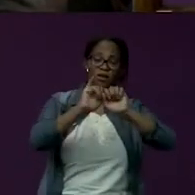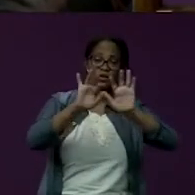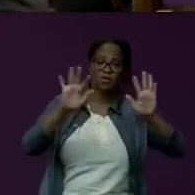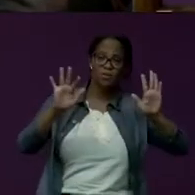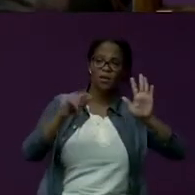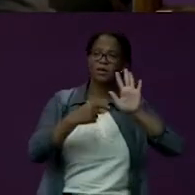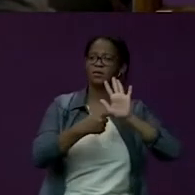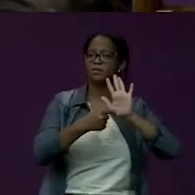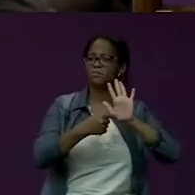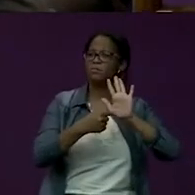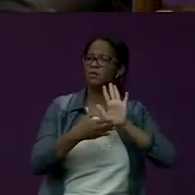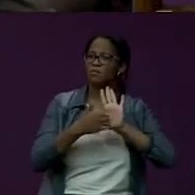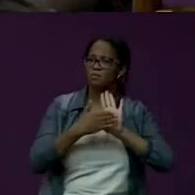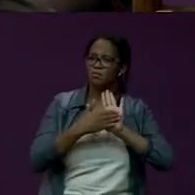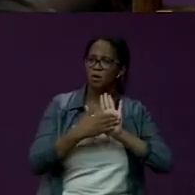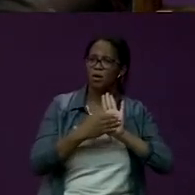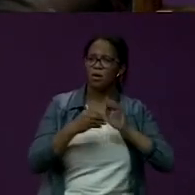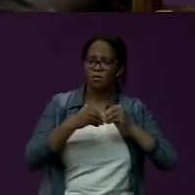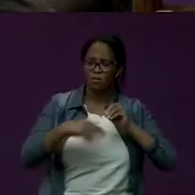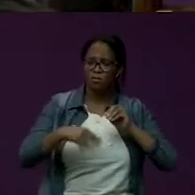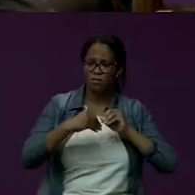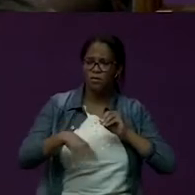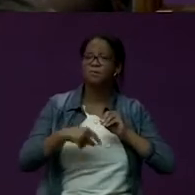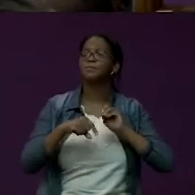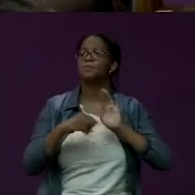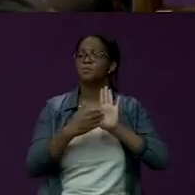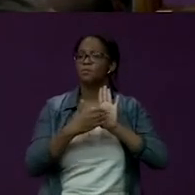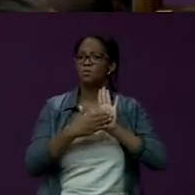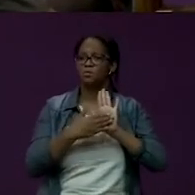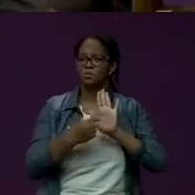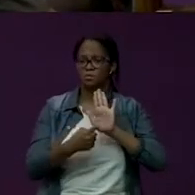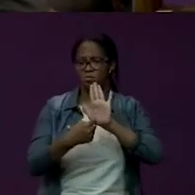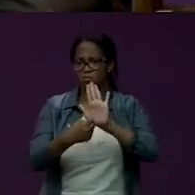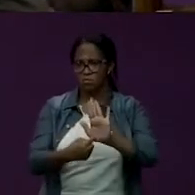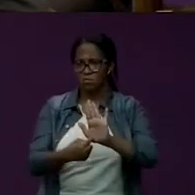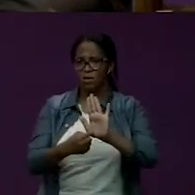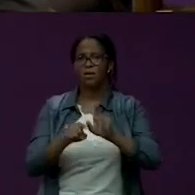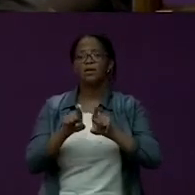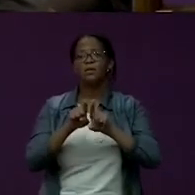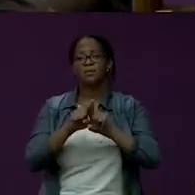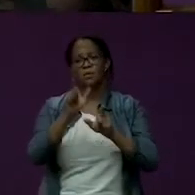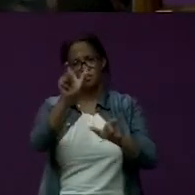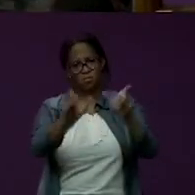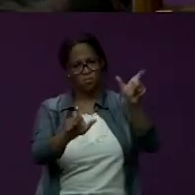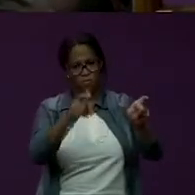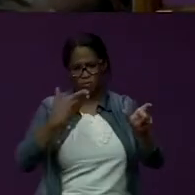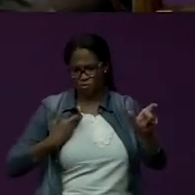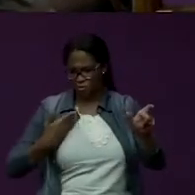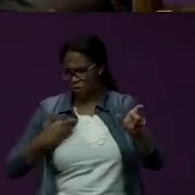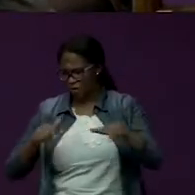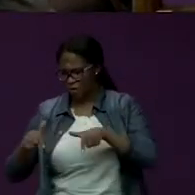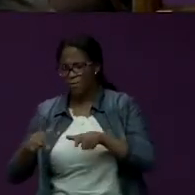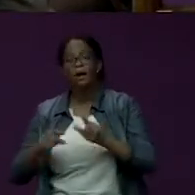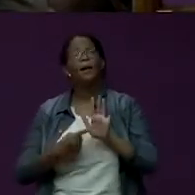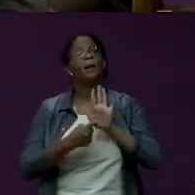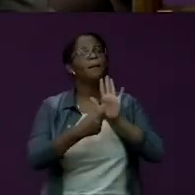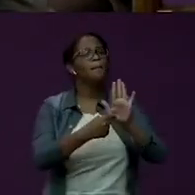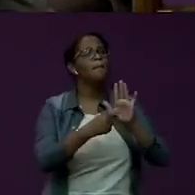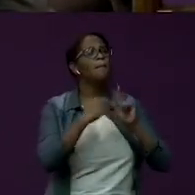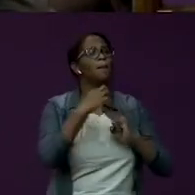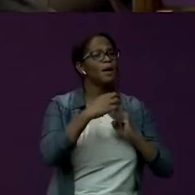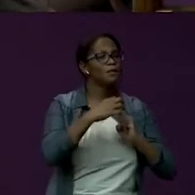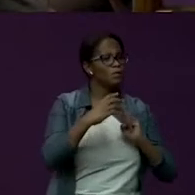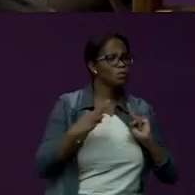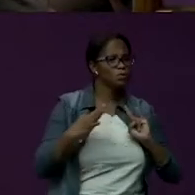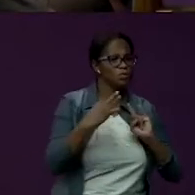de contas. Falamos isso hoje, a gente tem que prestar são de contas para os pares, para a instituição, para órgãos